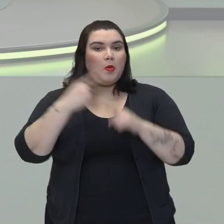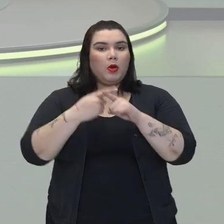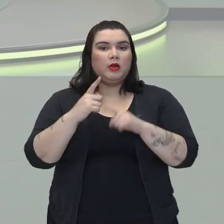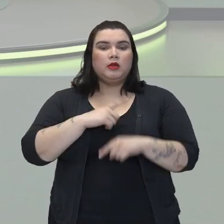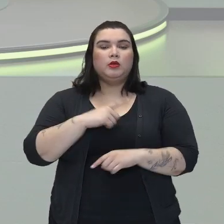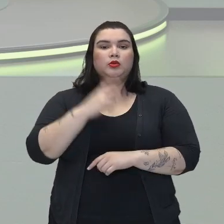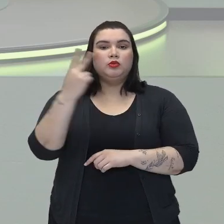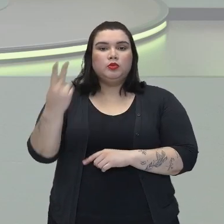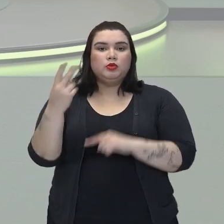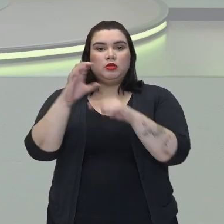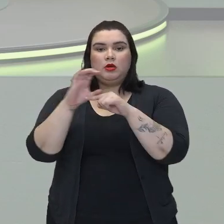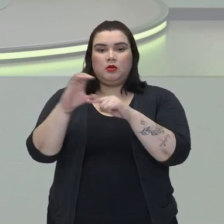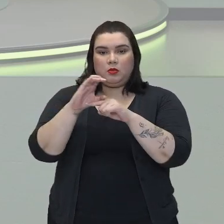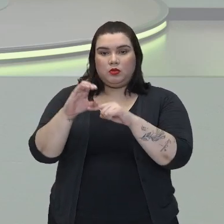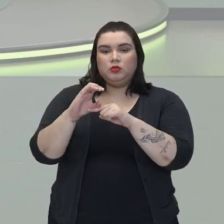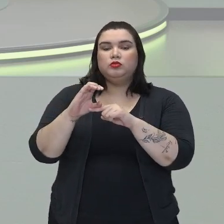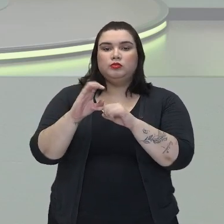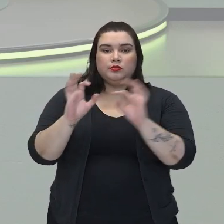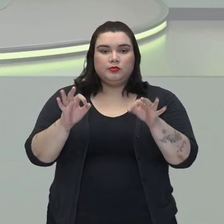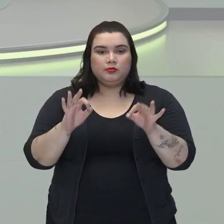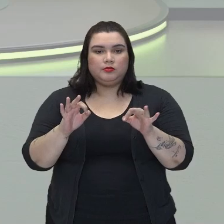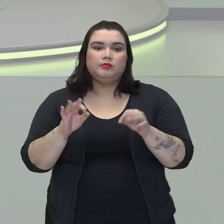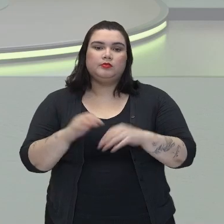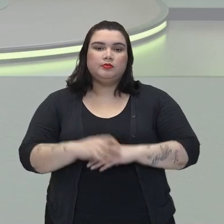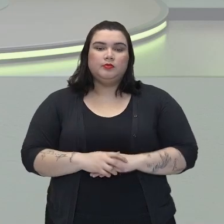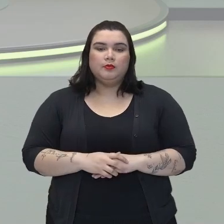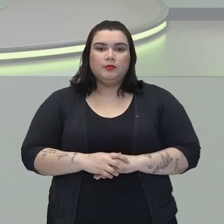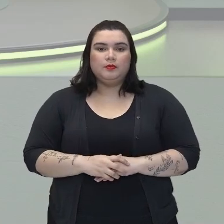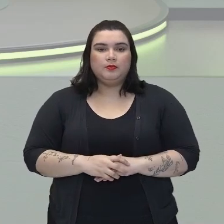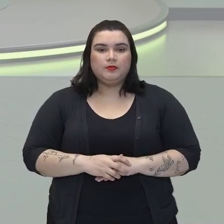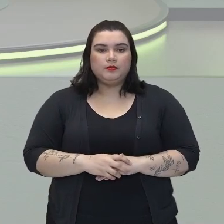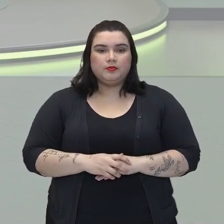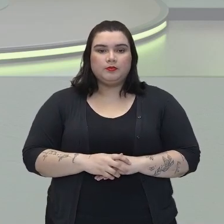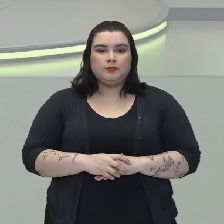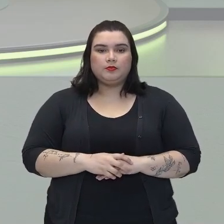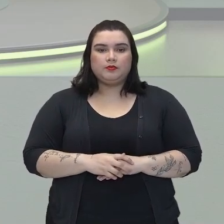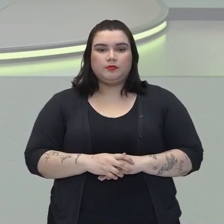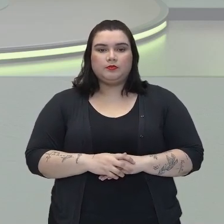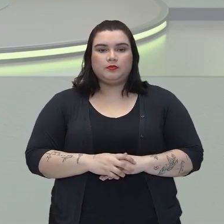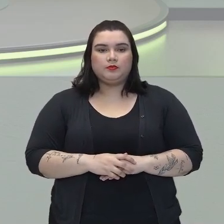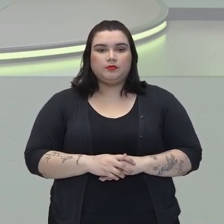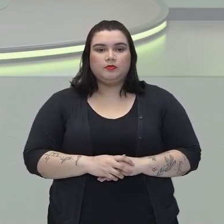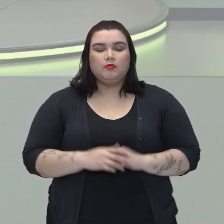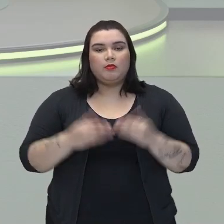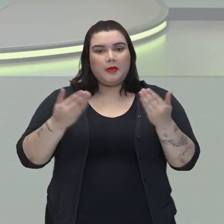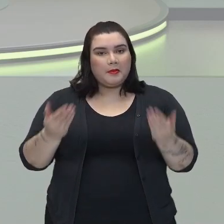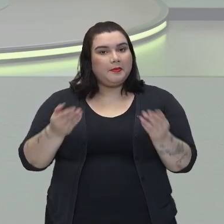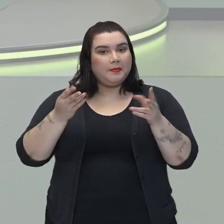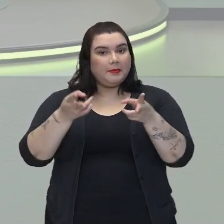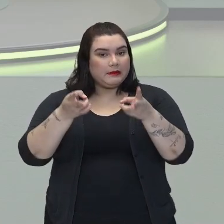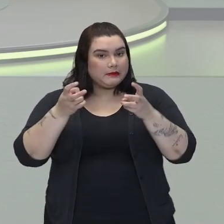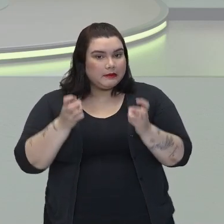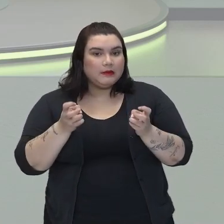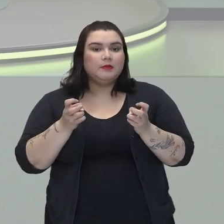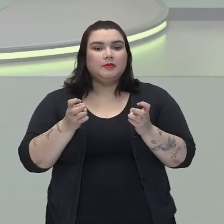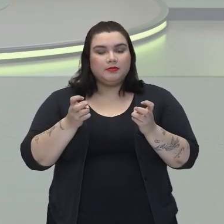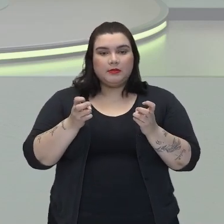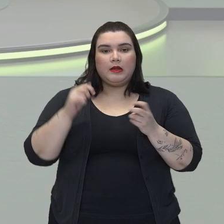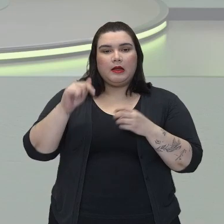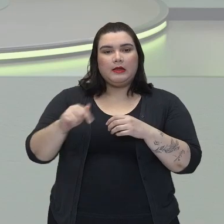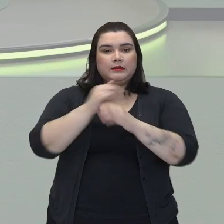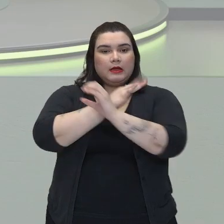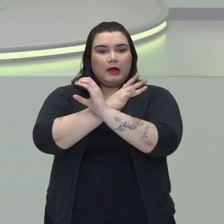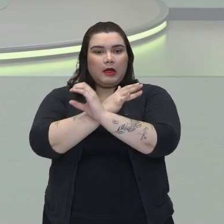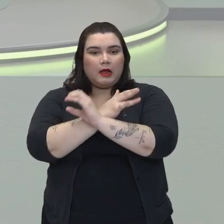grupos carboxílicos. Ele é um ácido dicarboxílico. Então, com isso, vocês podem observar que esses ácidos